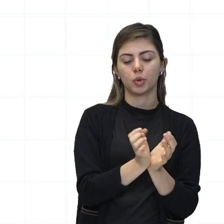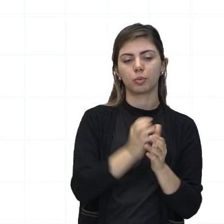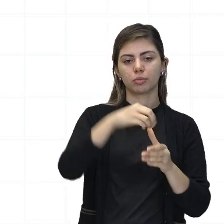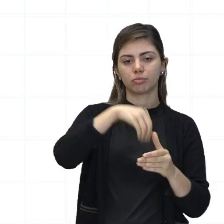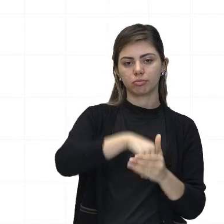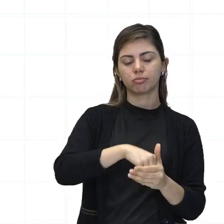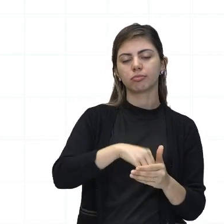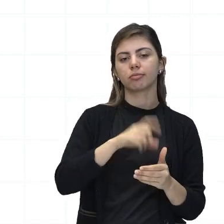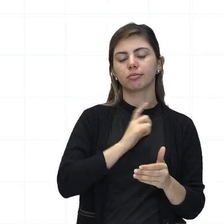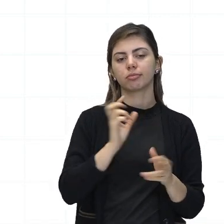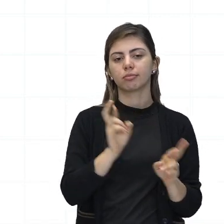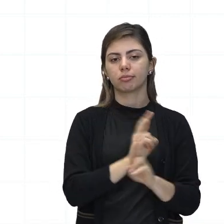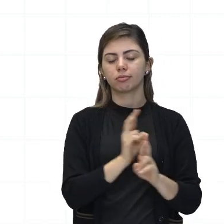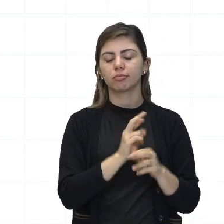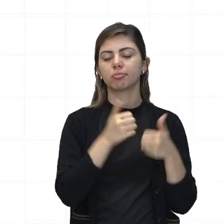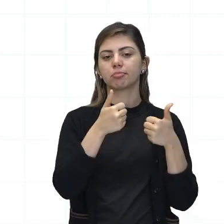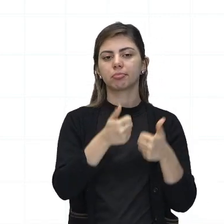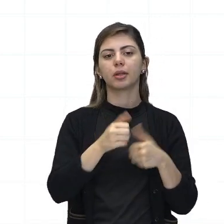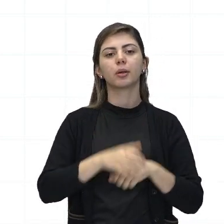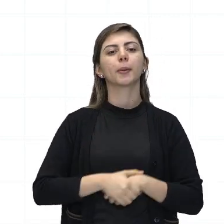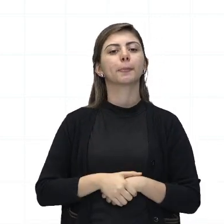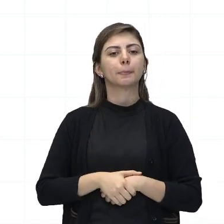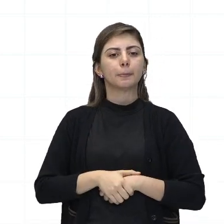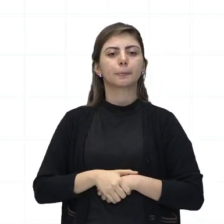nós chamamos de